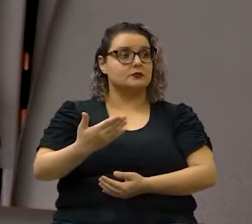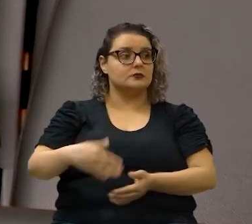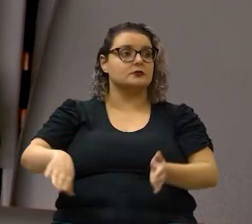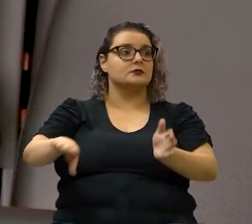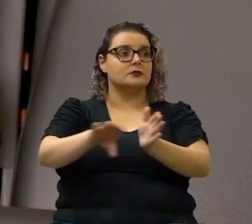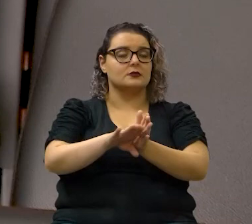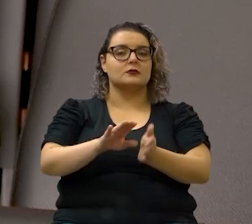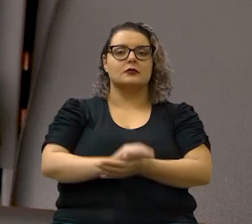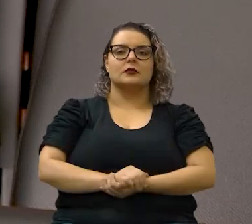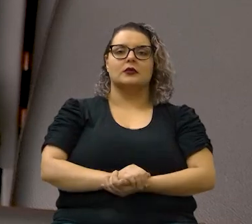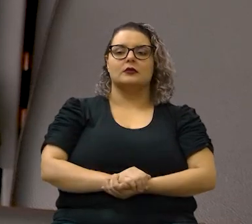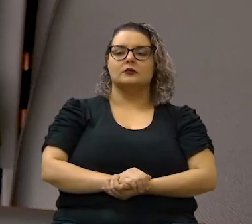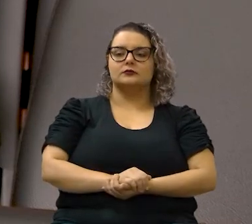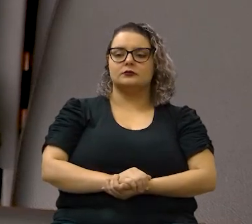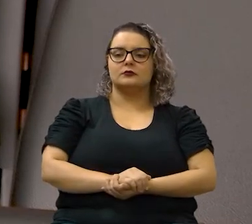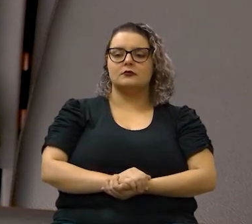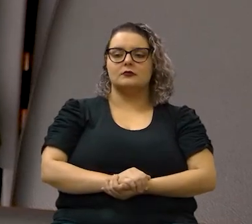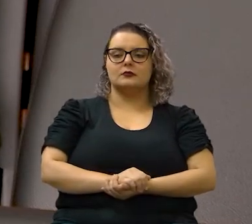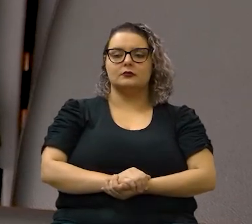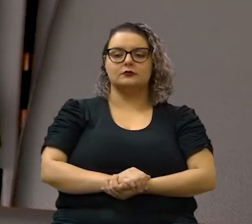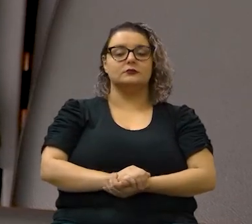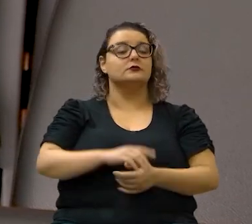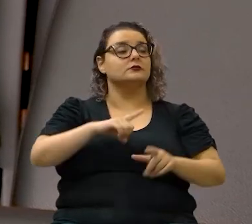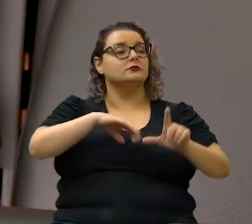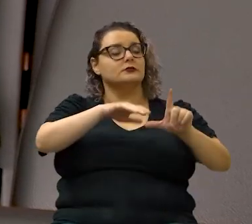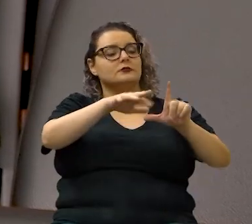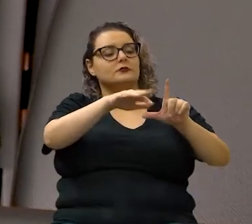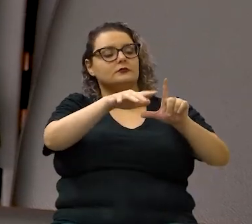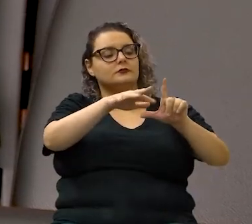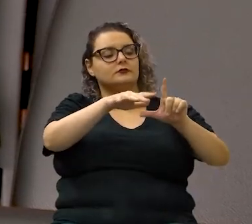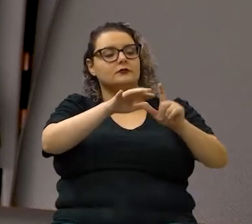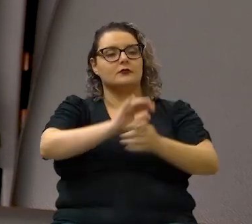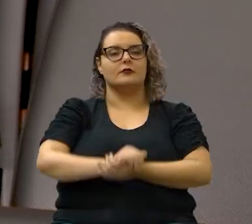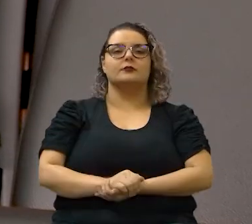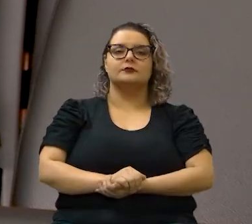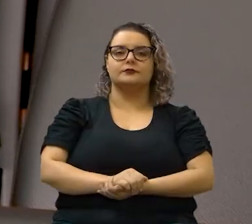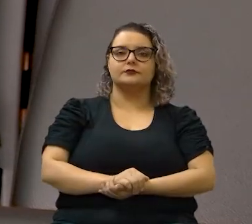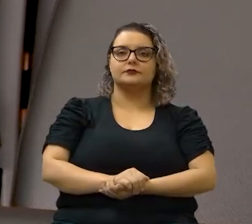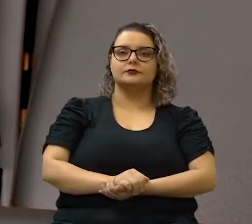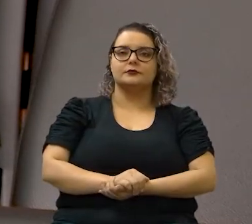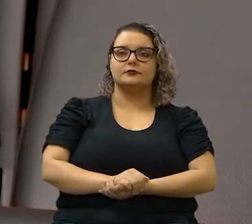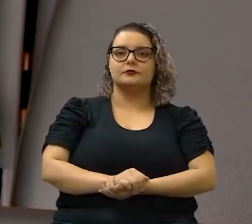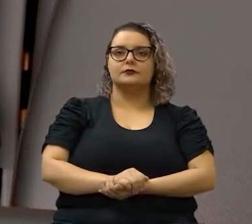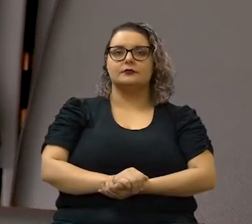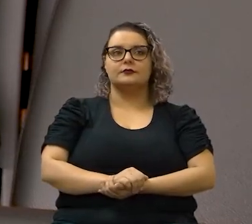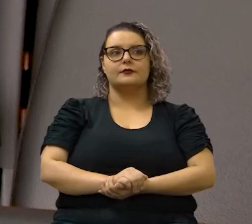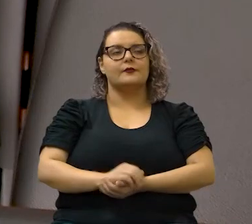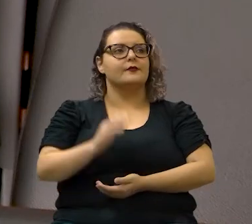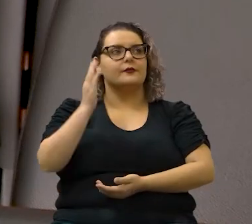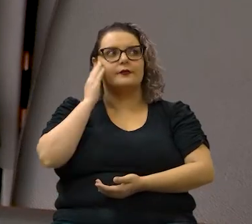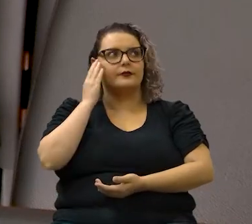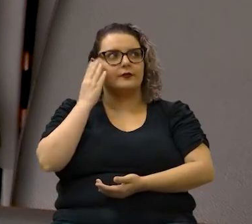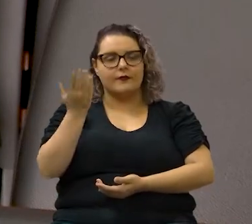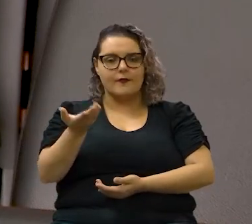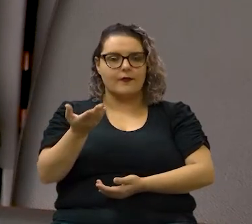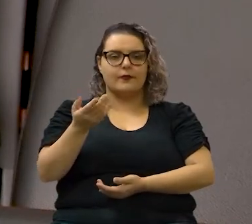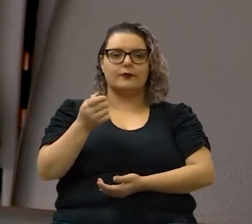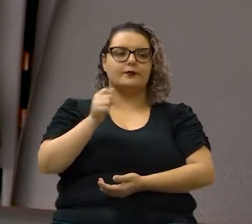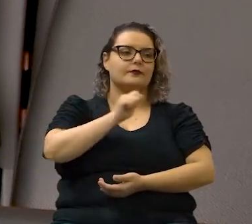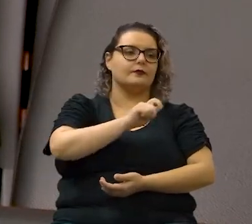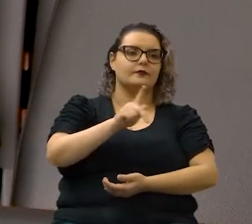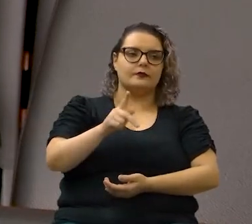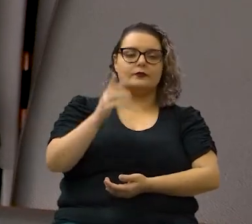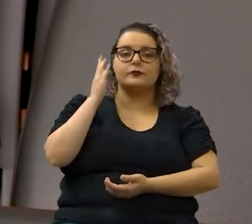que participará da galeria, tem um QR Code em que a pessoa aciona o QR Code e sabe, e vai